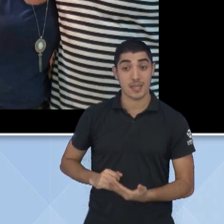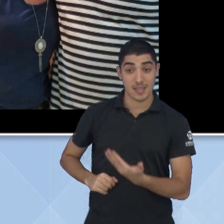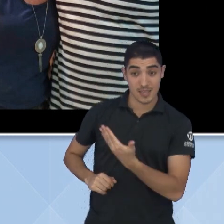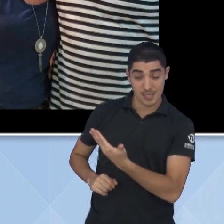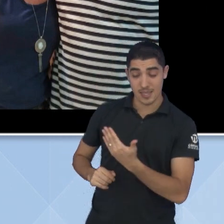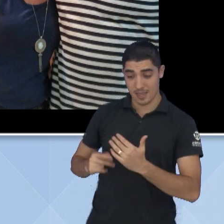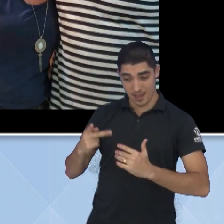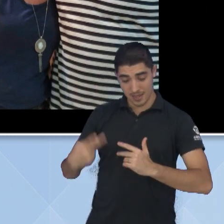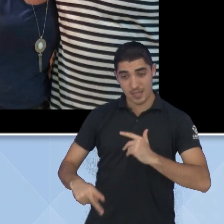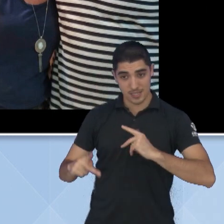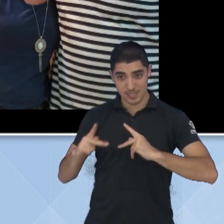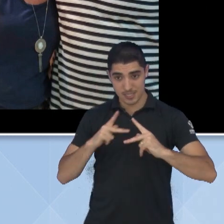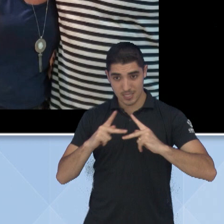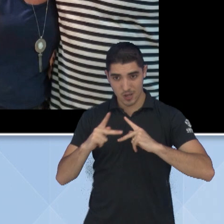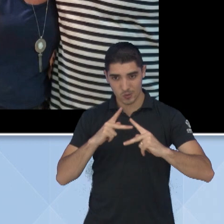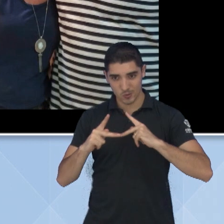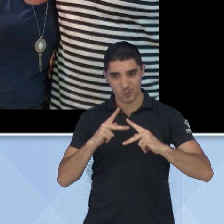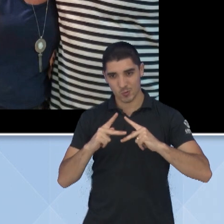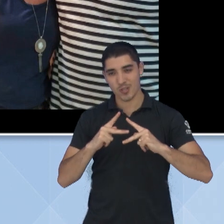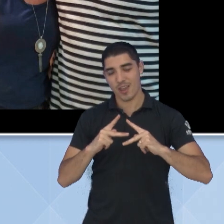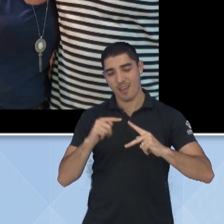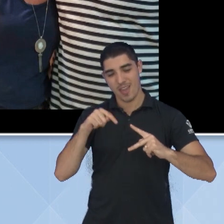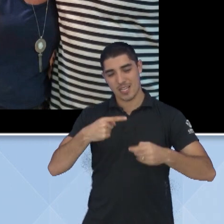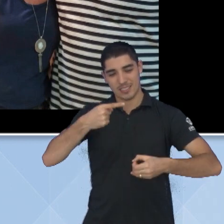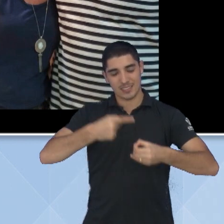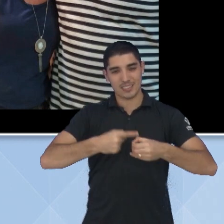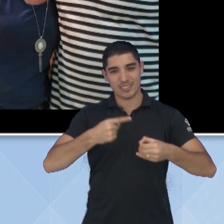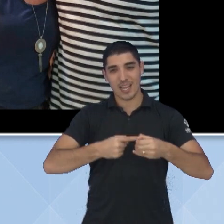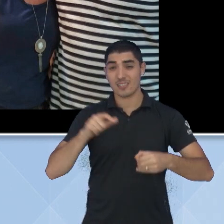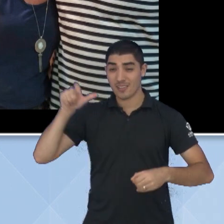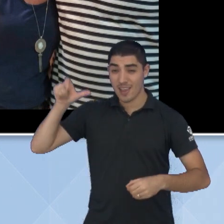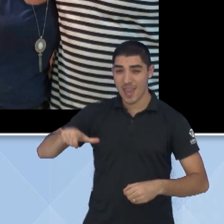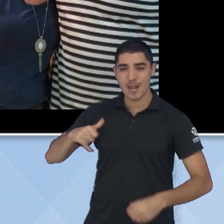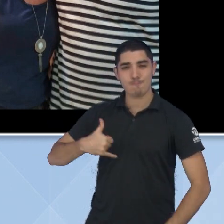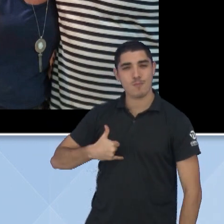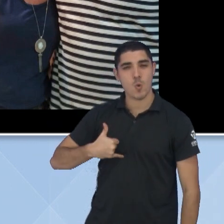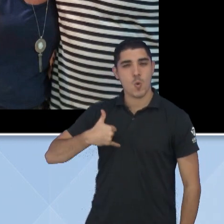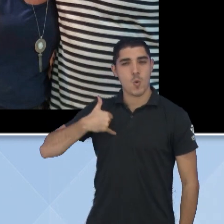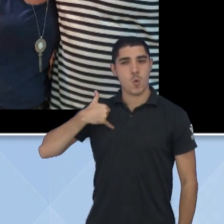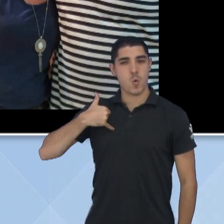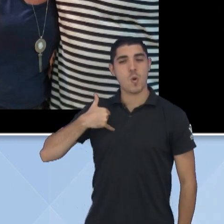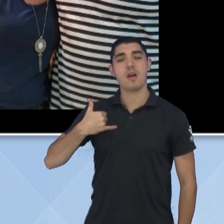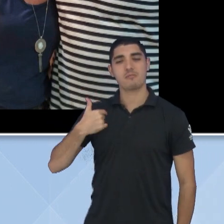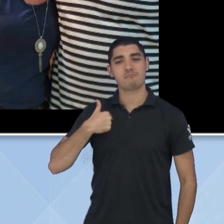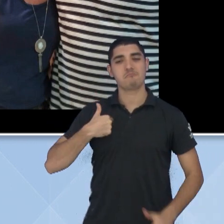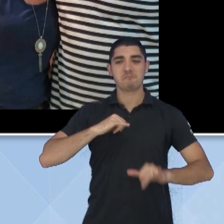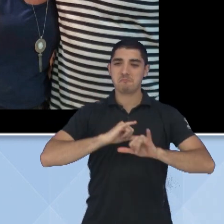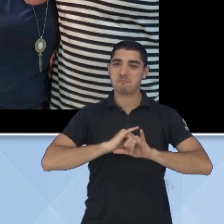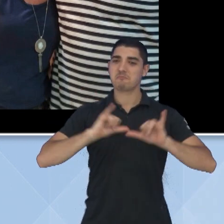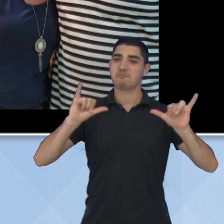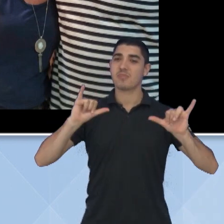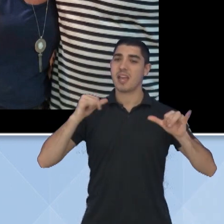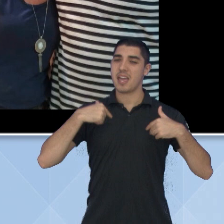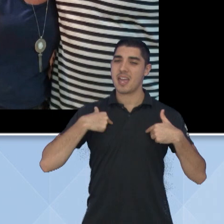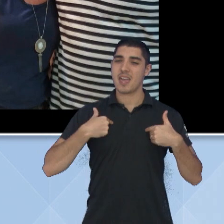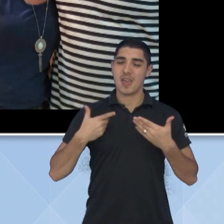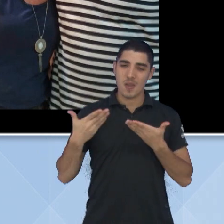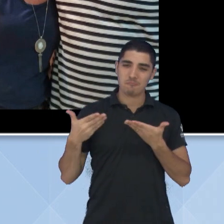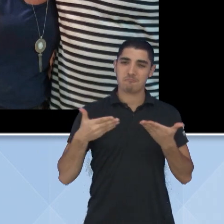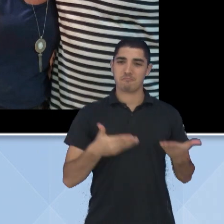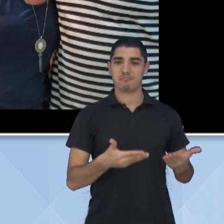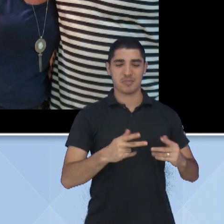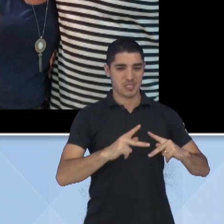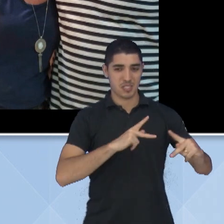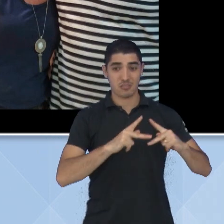José dos Campos, essa tal São José dos Campos, tinha um orgulho imenso em falar e mostrar sua cidade adotiva. Conhecia